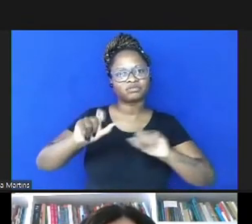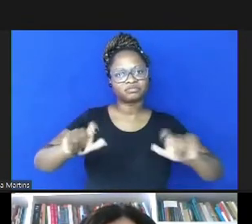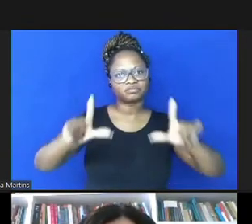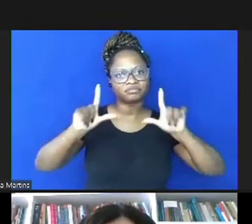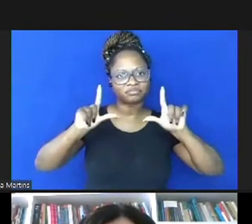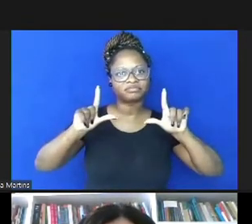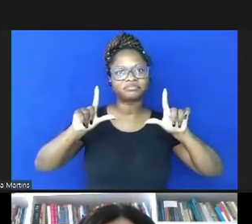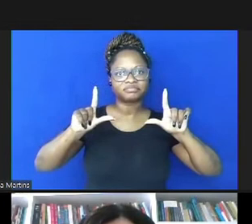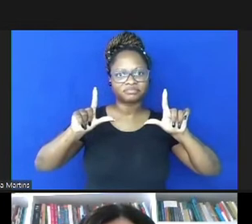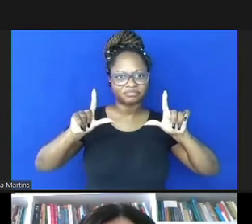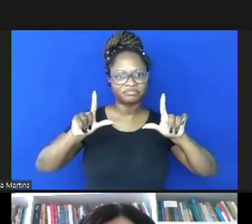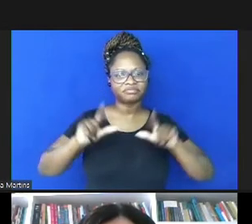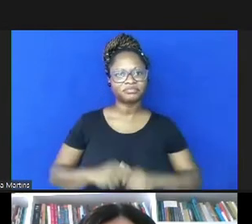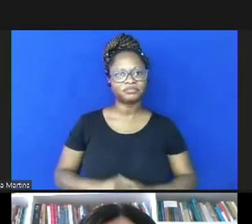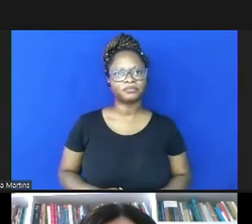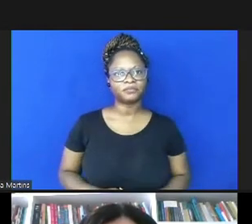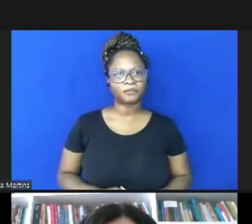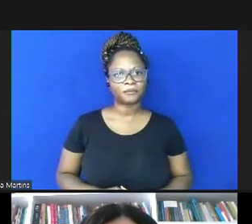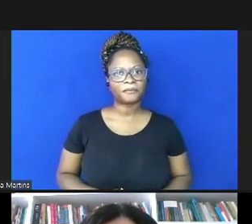aparecer...